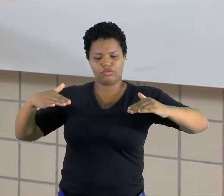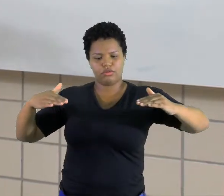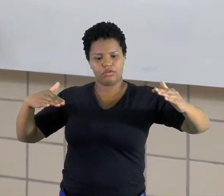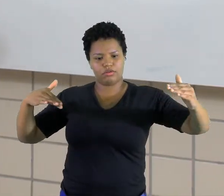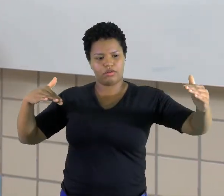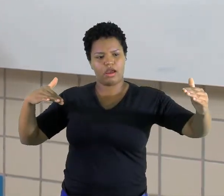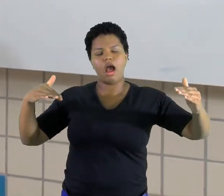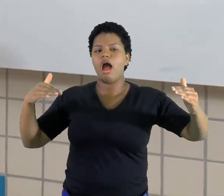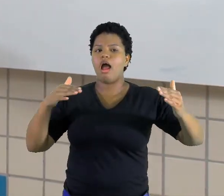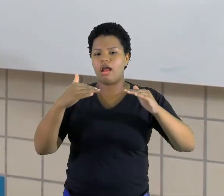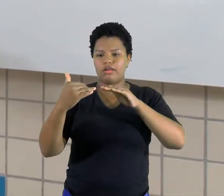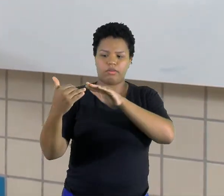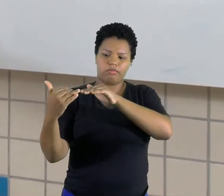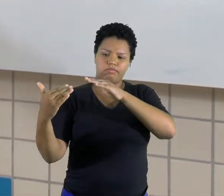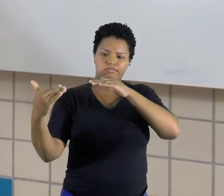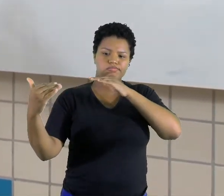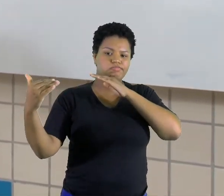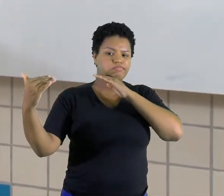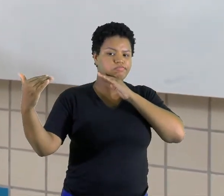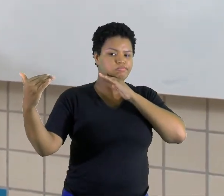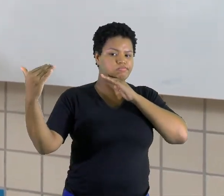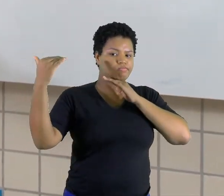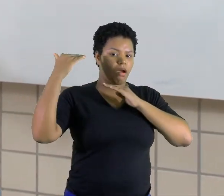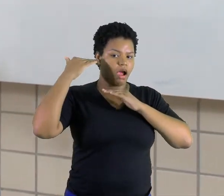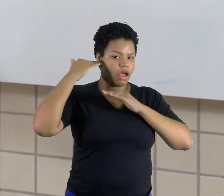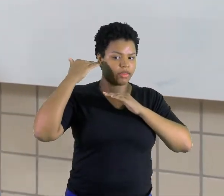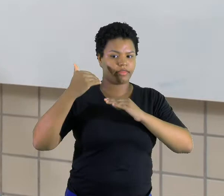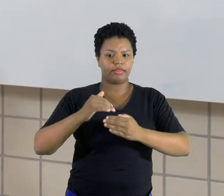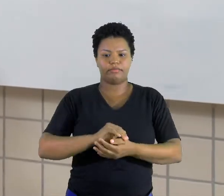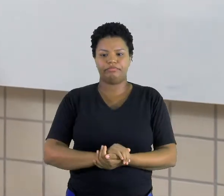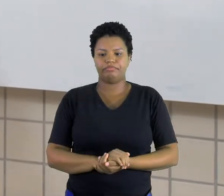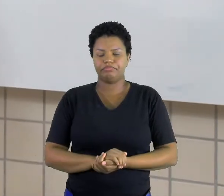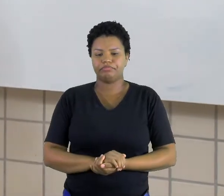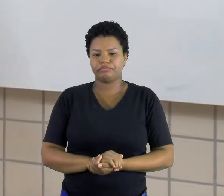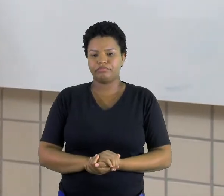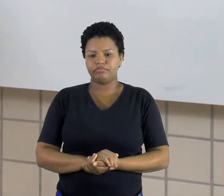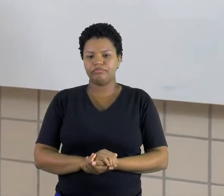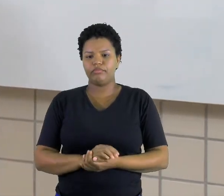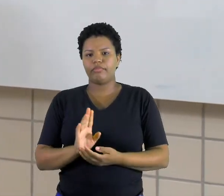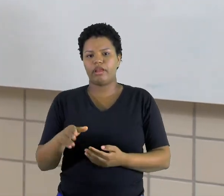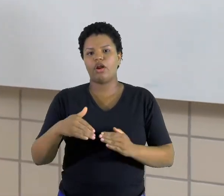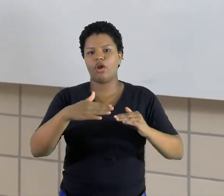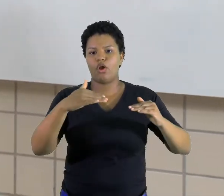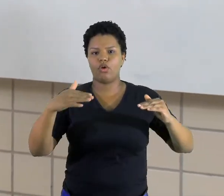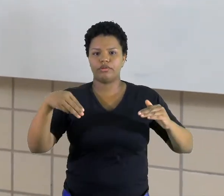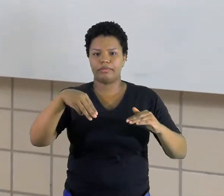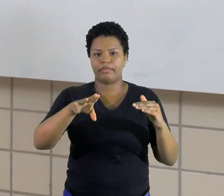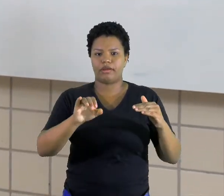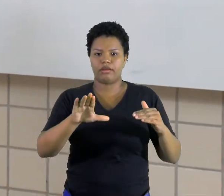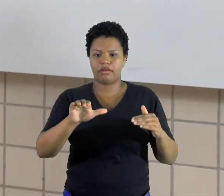ouvido, certo? Então, uma onda sonora ela é classificada como onda mecânica e